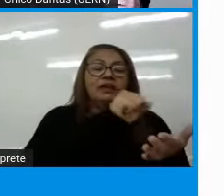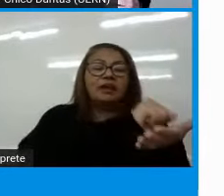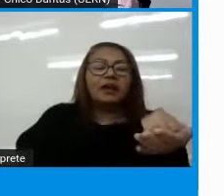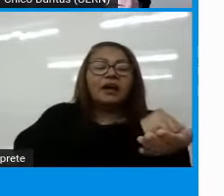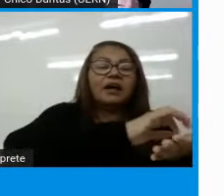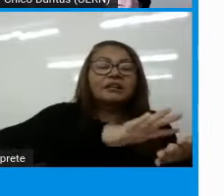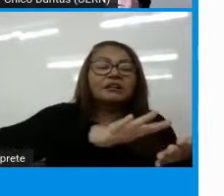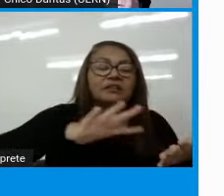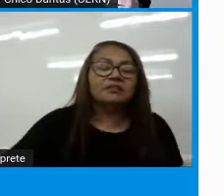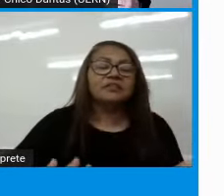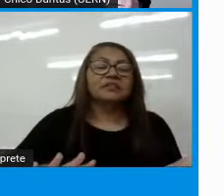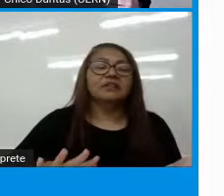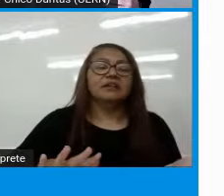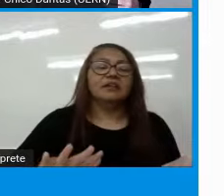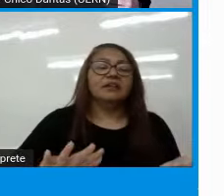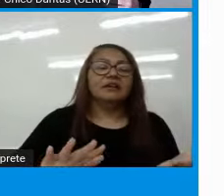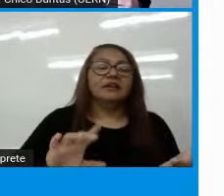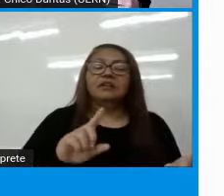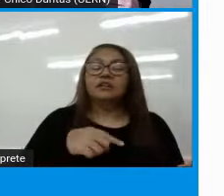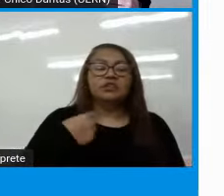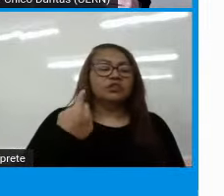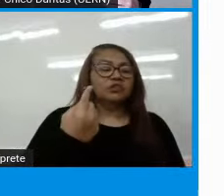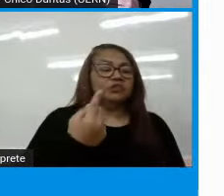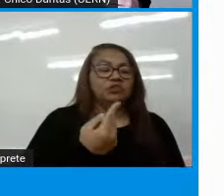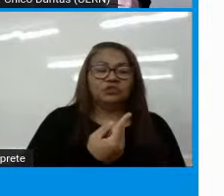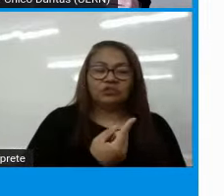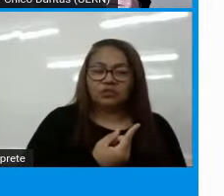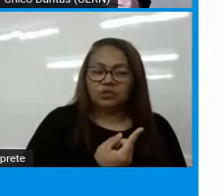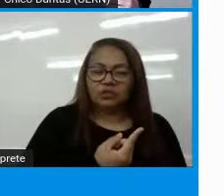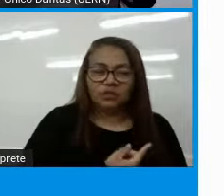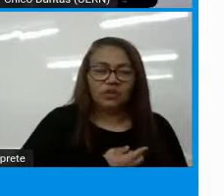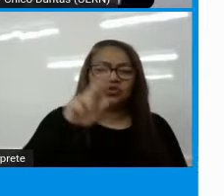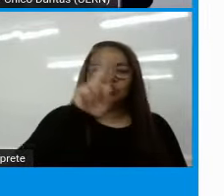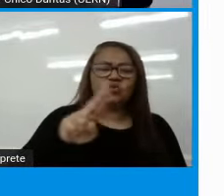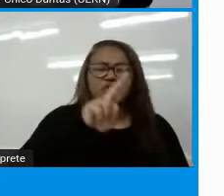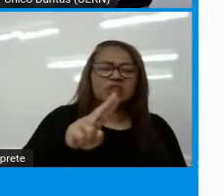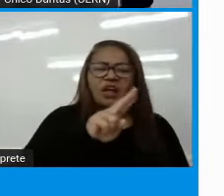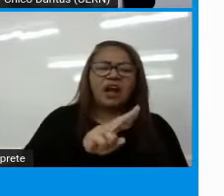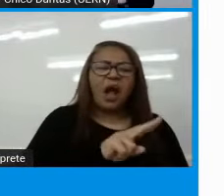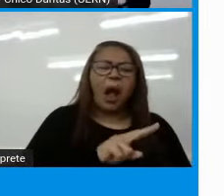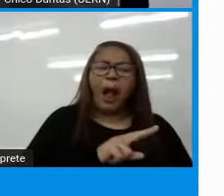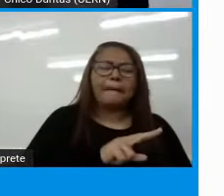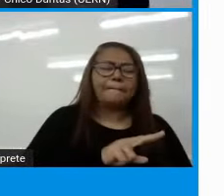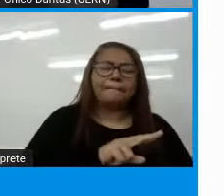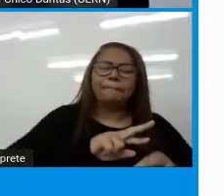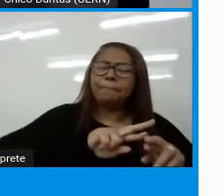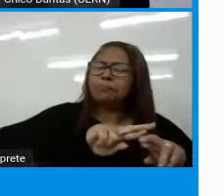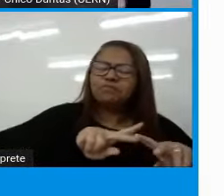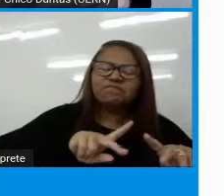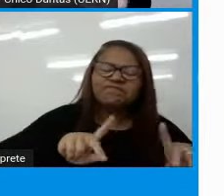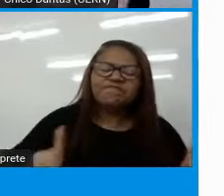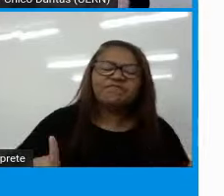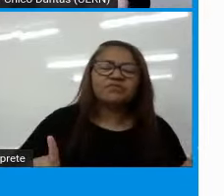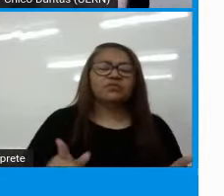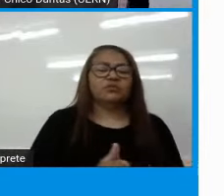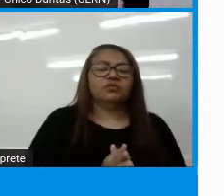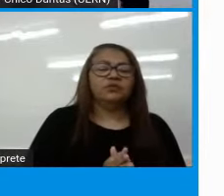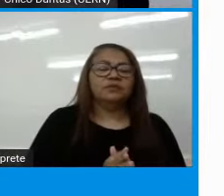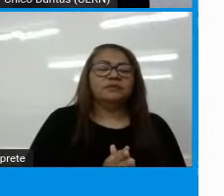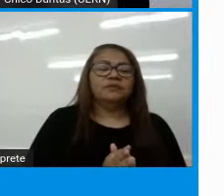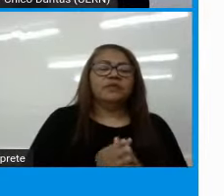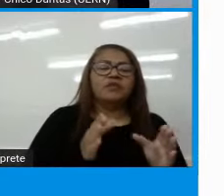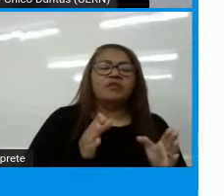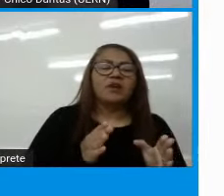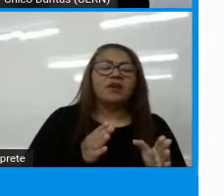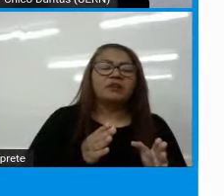é a opção que vocês vão mais usar. É nessa opção que você vai inserir material, que você vai acompanhar o que os